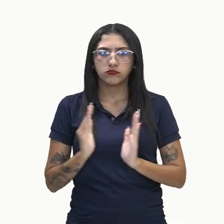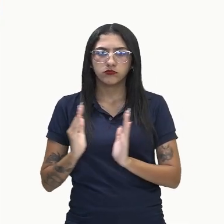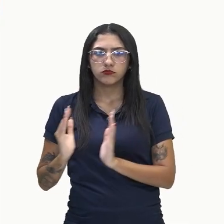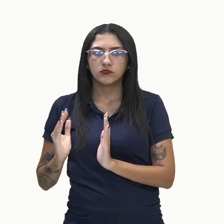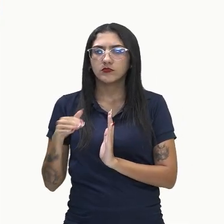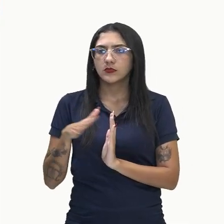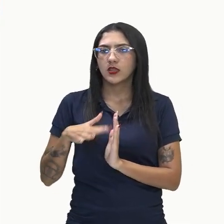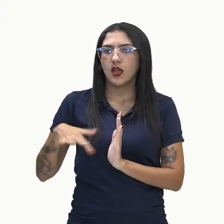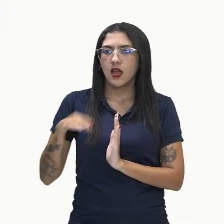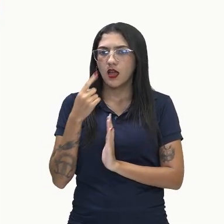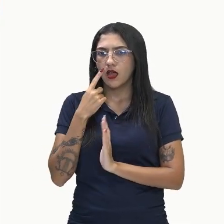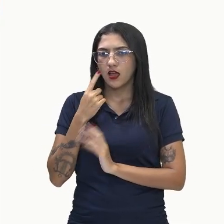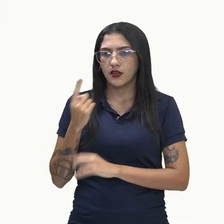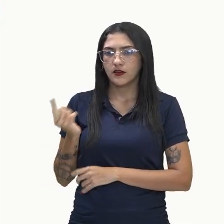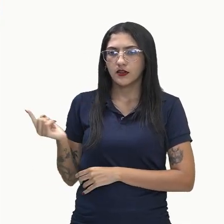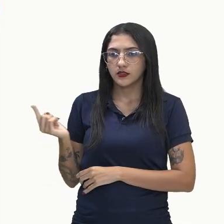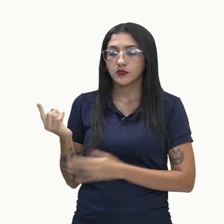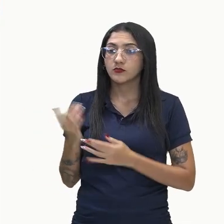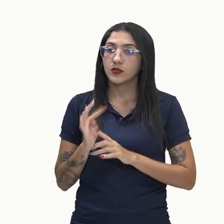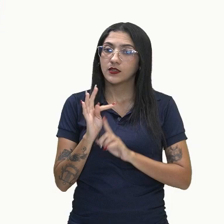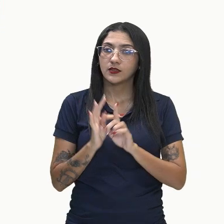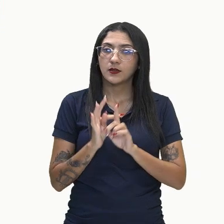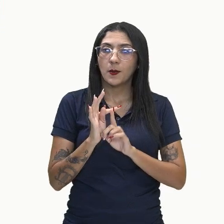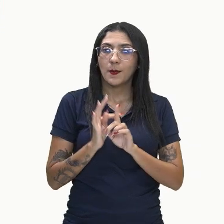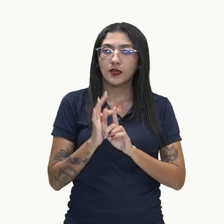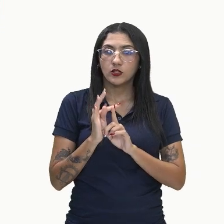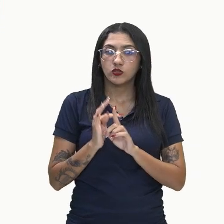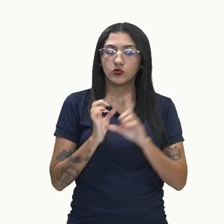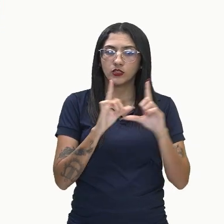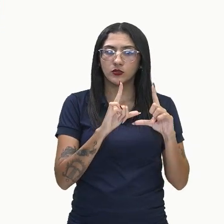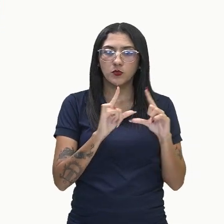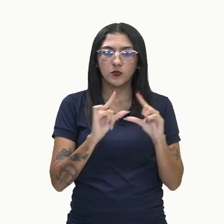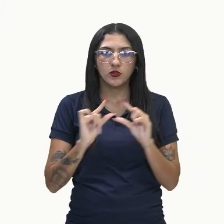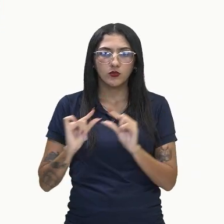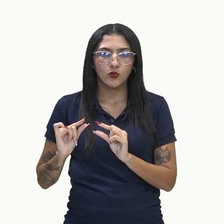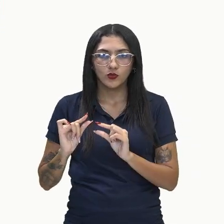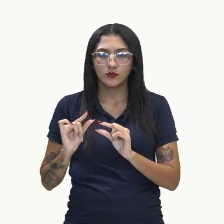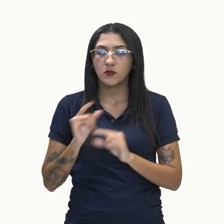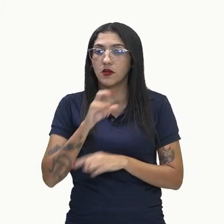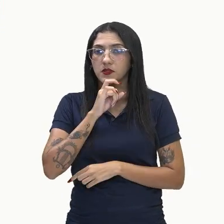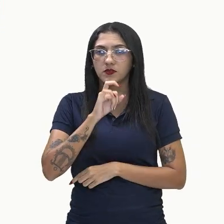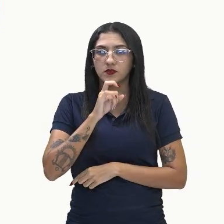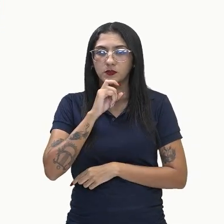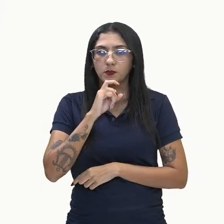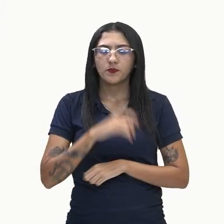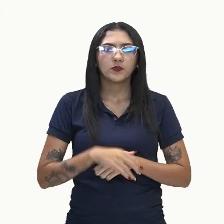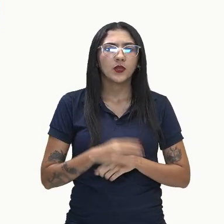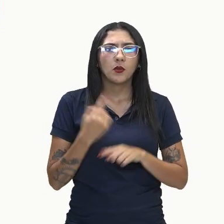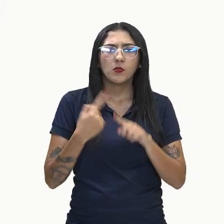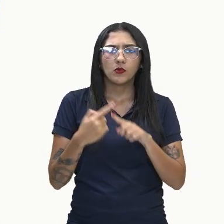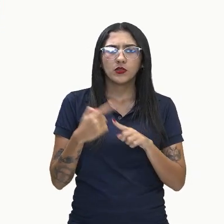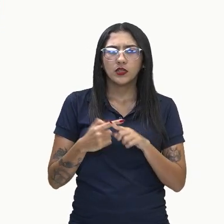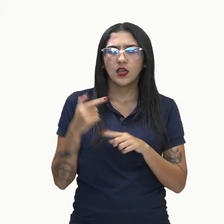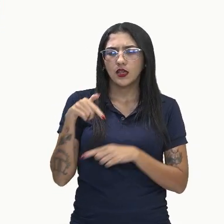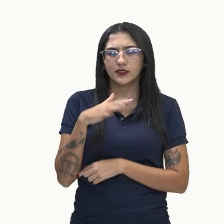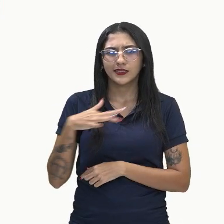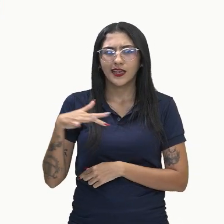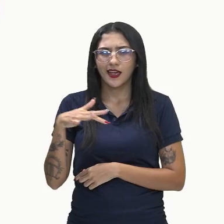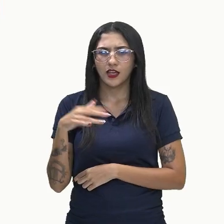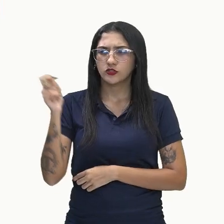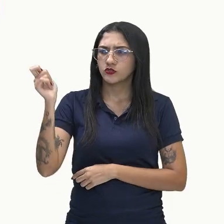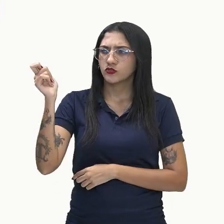polar antártica, essas temperaturas elas vão ficando mais baixas. Por quê? Porque os raios solares, gente, eles